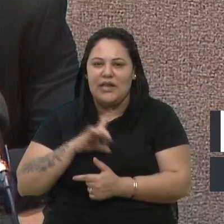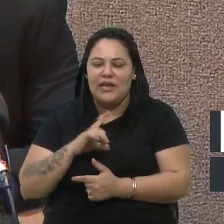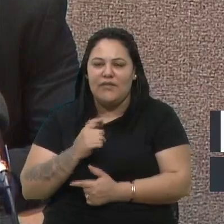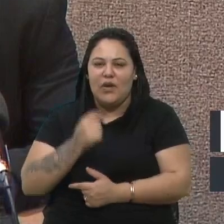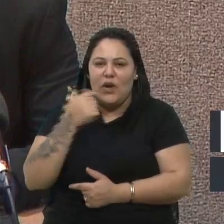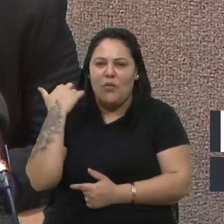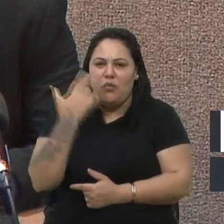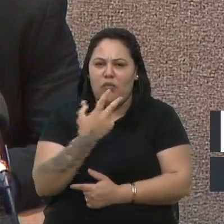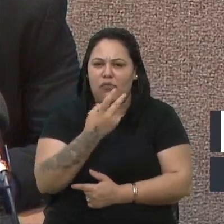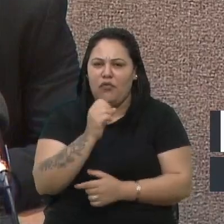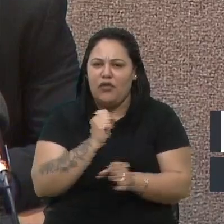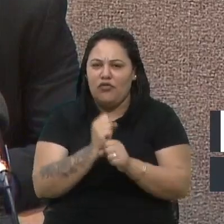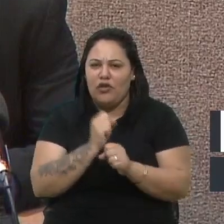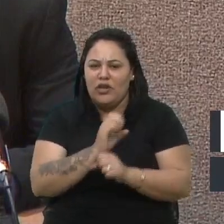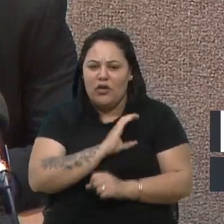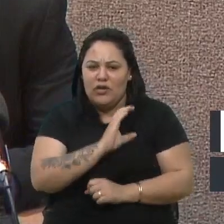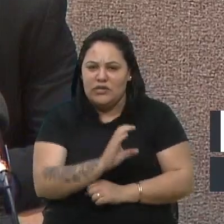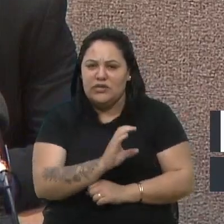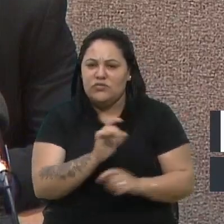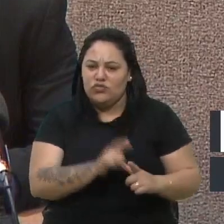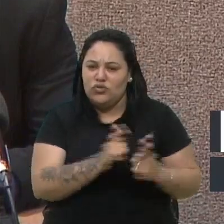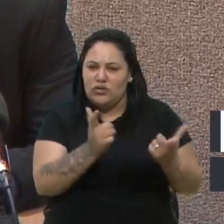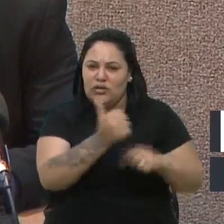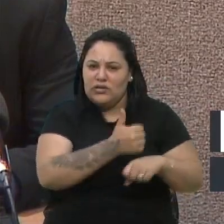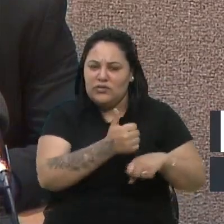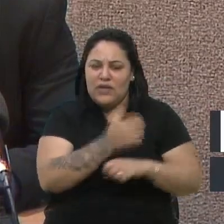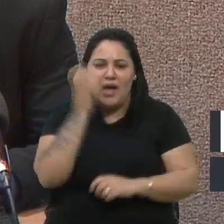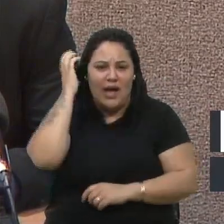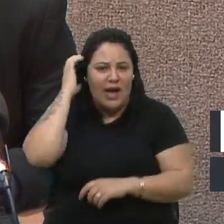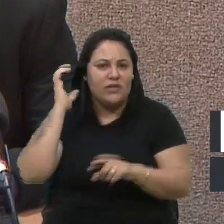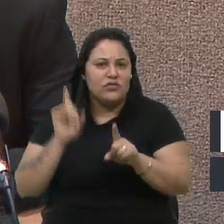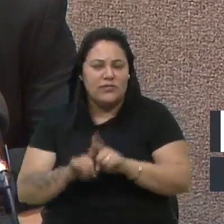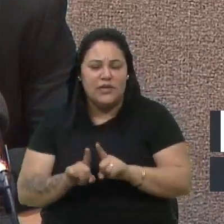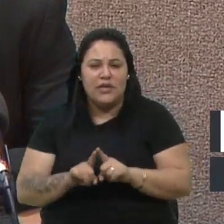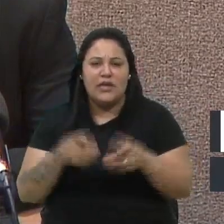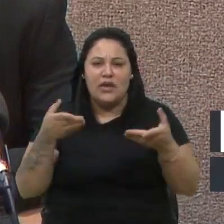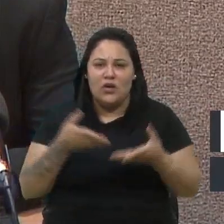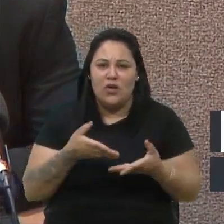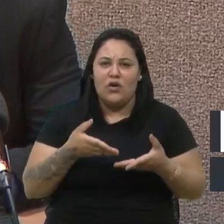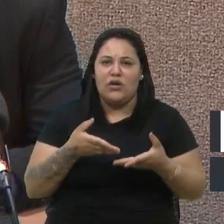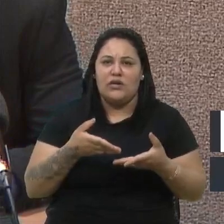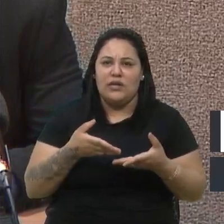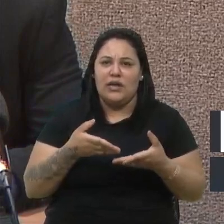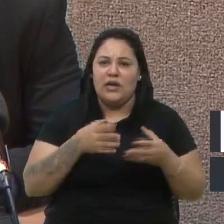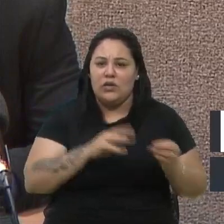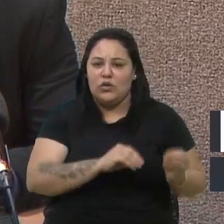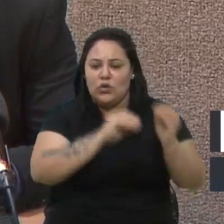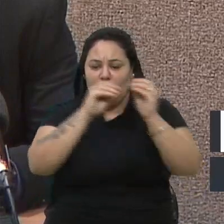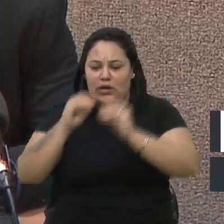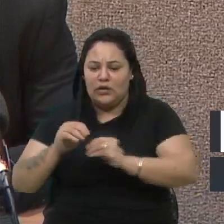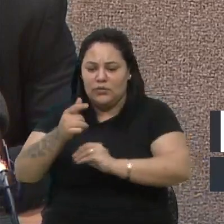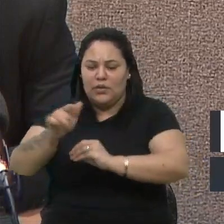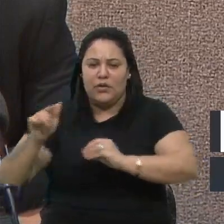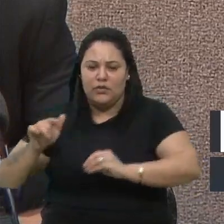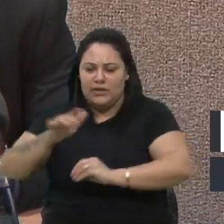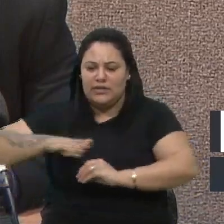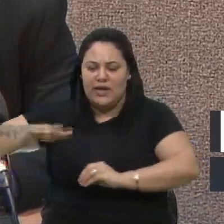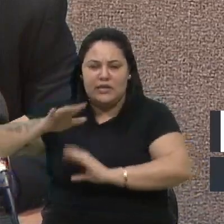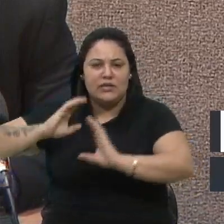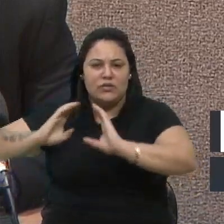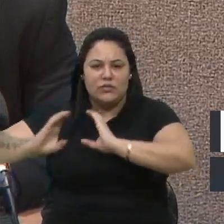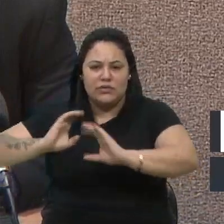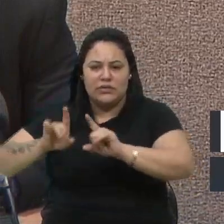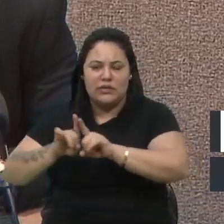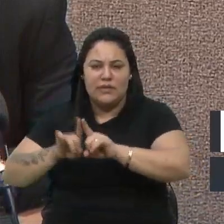na coordenação de jornalismo da Rádio São Francisco, e agora está migrando para outras questões da comunicação, está lá na